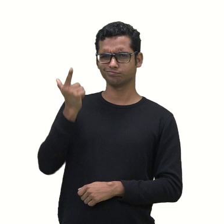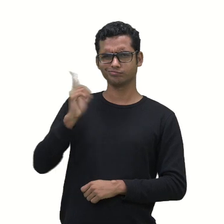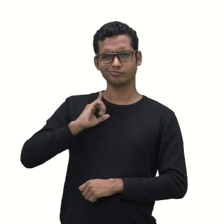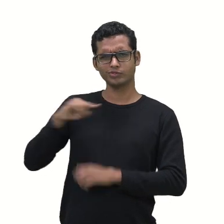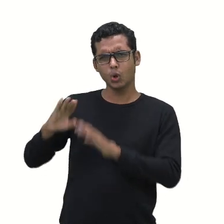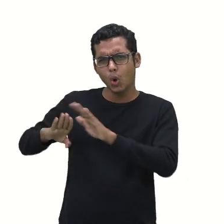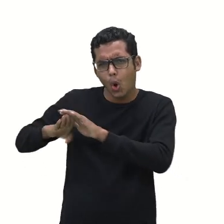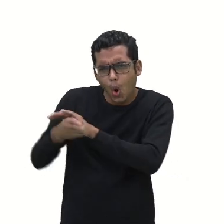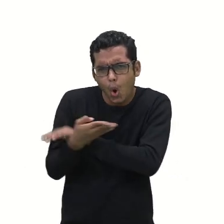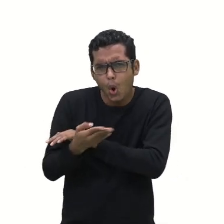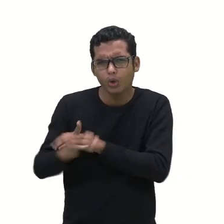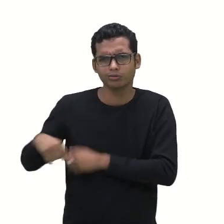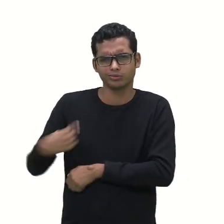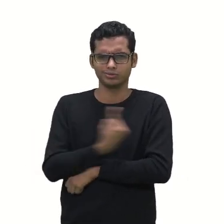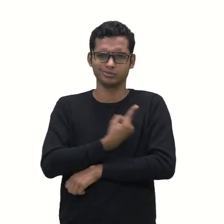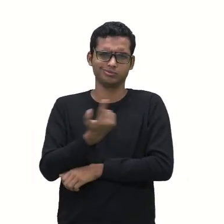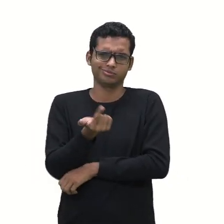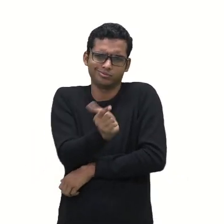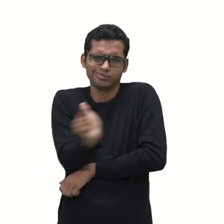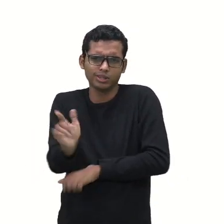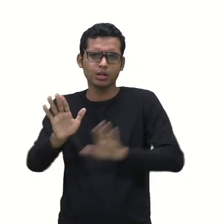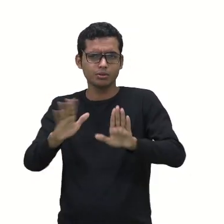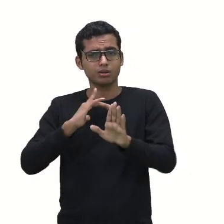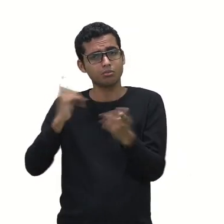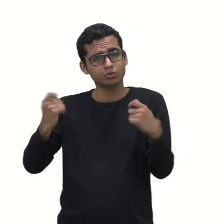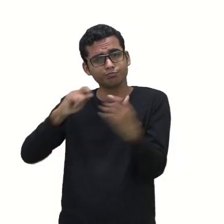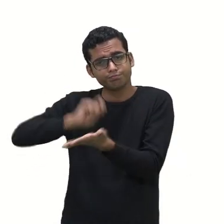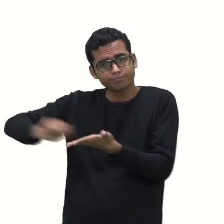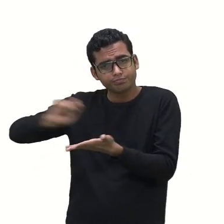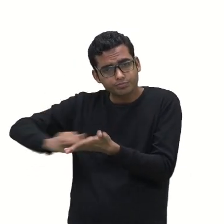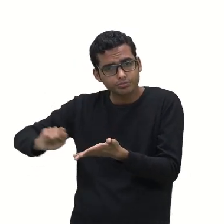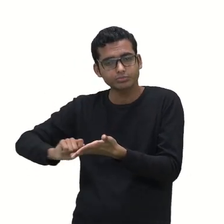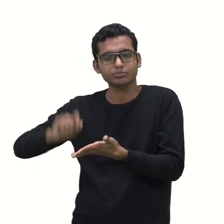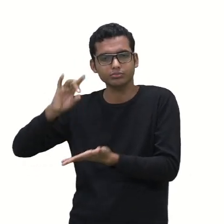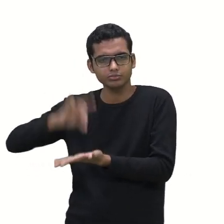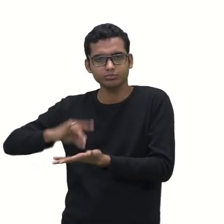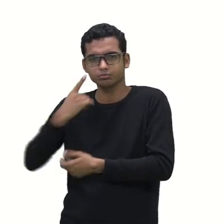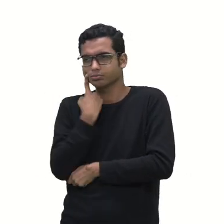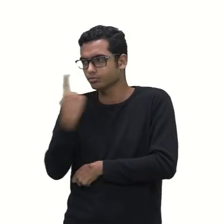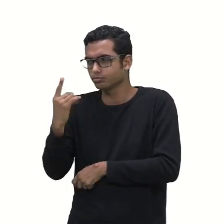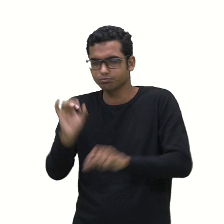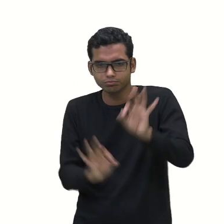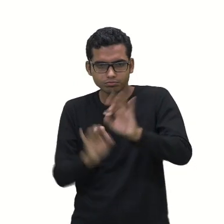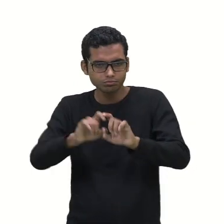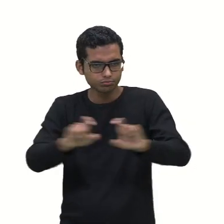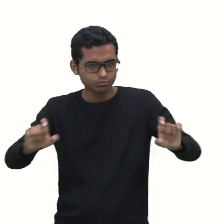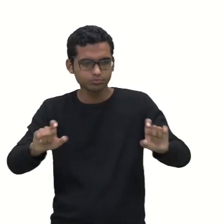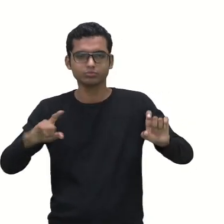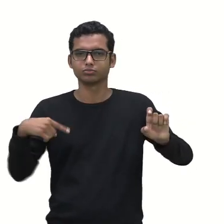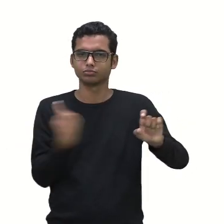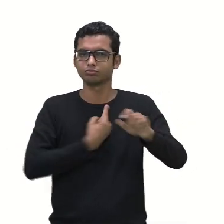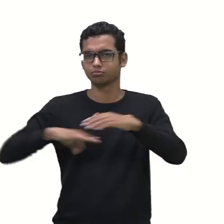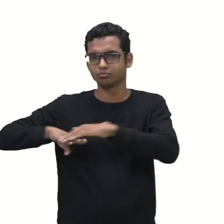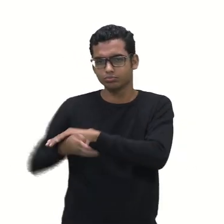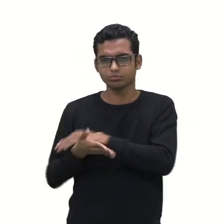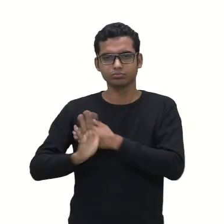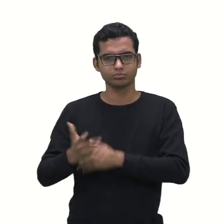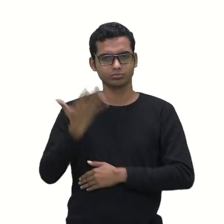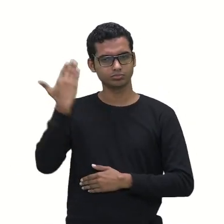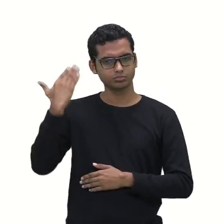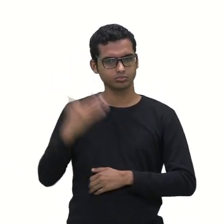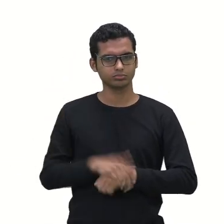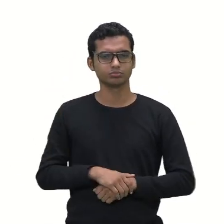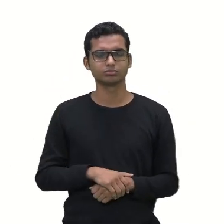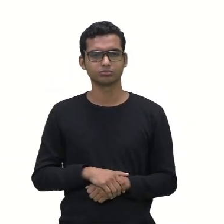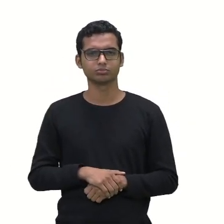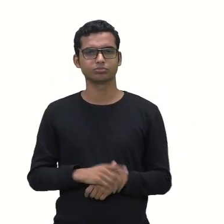acostumado a escrever dessa forma. Não tem problema, a gente pode escrever do jeito que a gente está mais acostumado. Eu